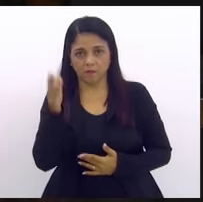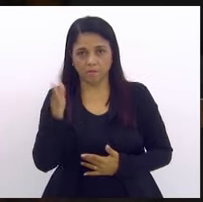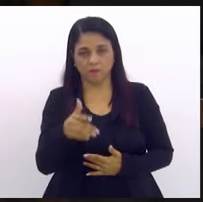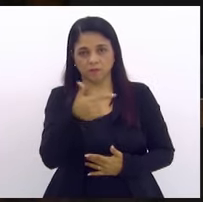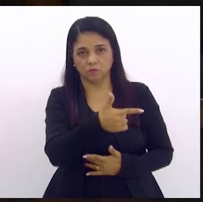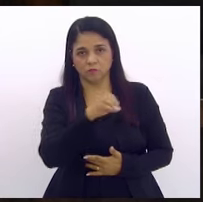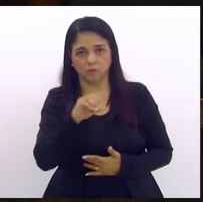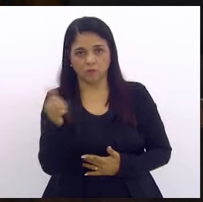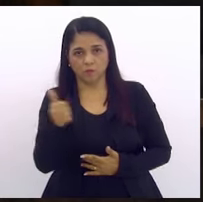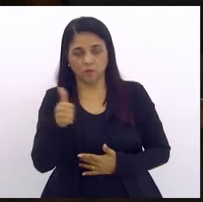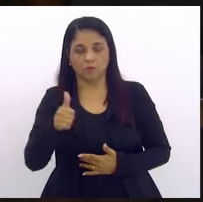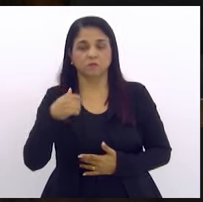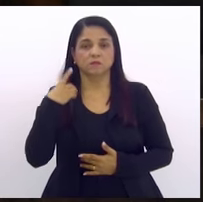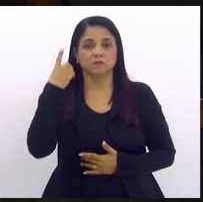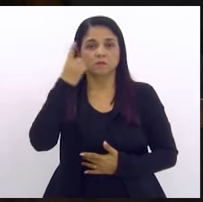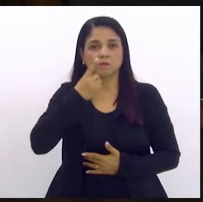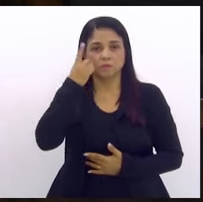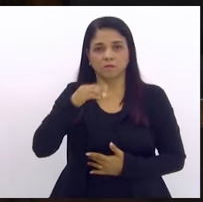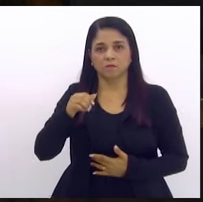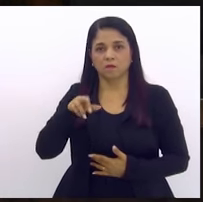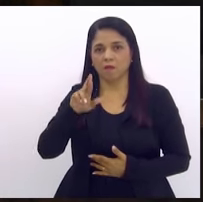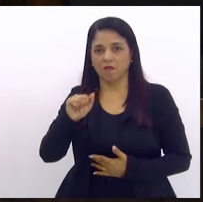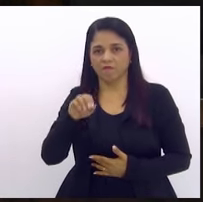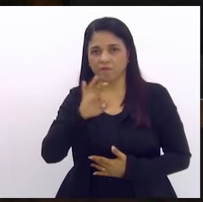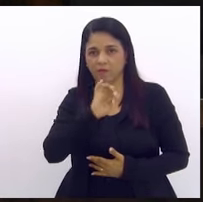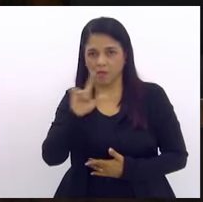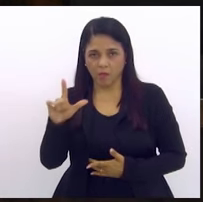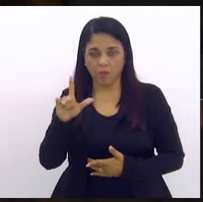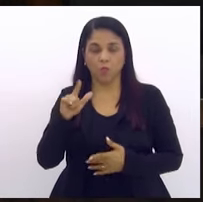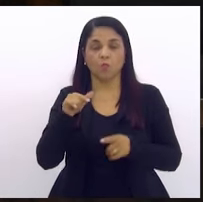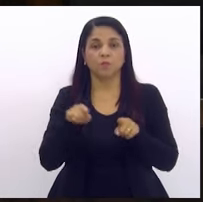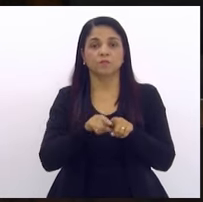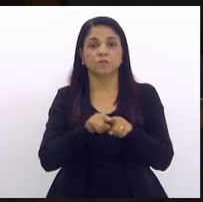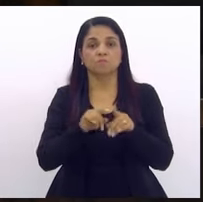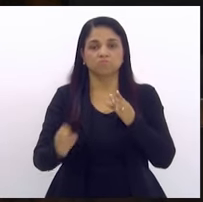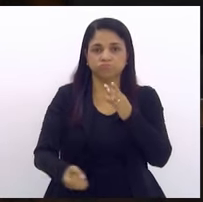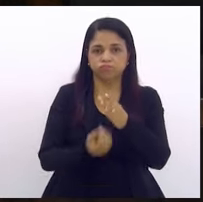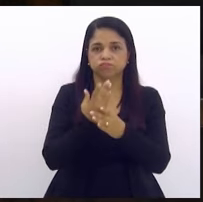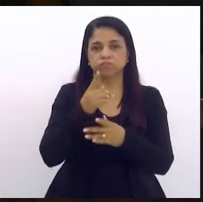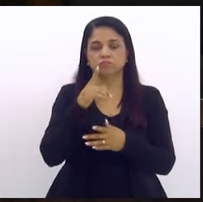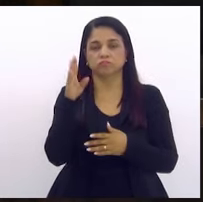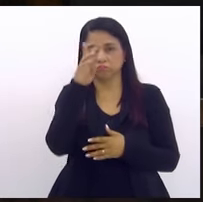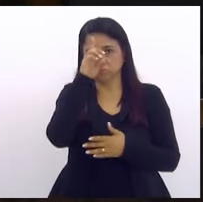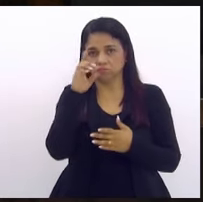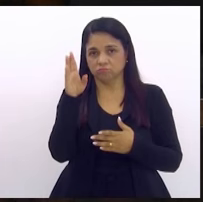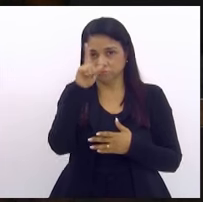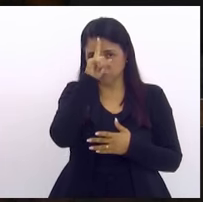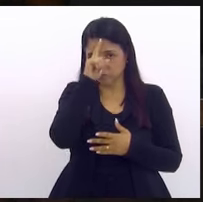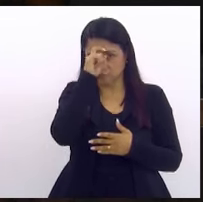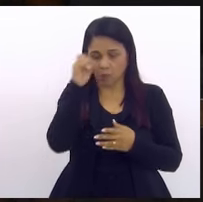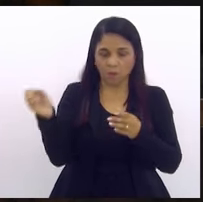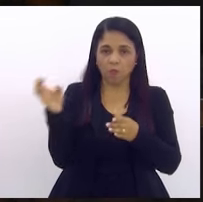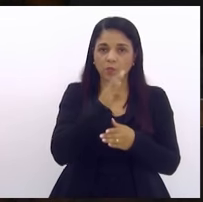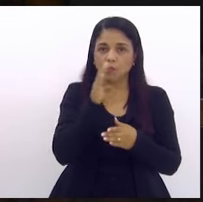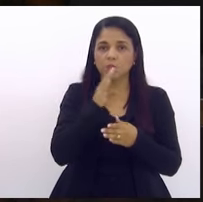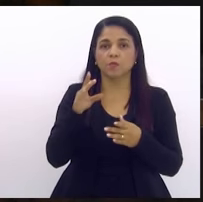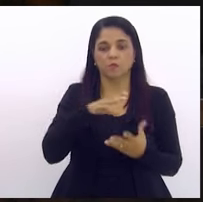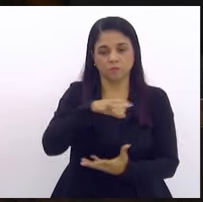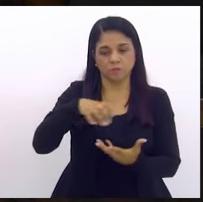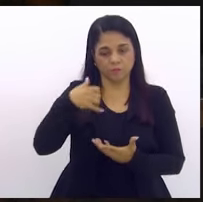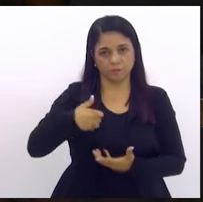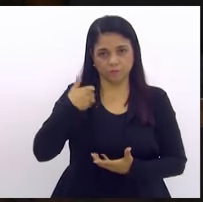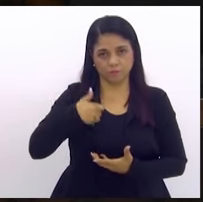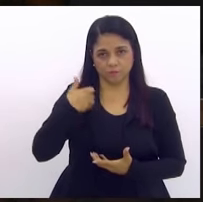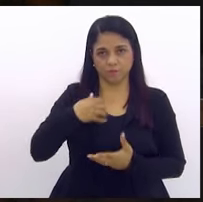autoria do deputado Rafael do Gordo, que autoriza o Poder Executivo a implantar pronto-socorro para atendimento exclusivo de pessoas idosas no âmbito do Estado do